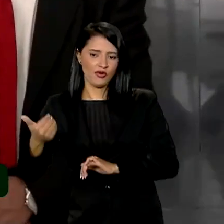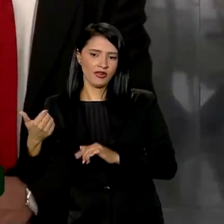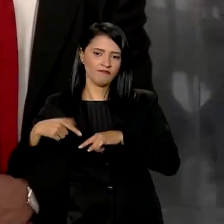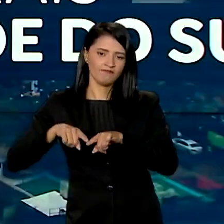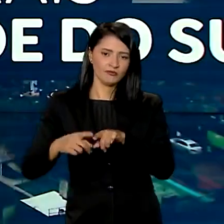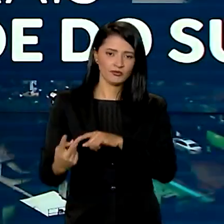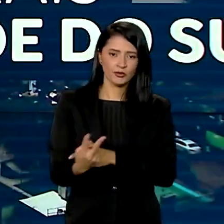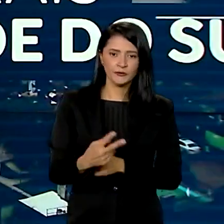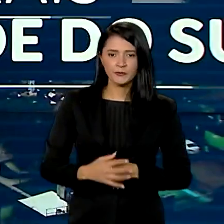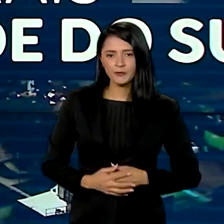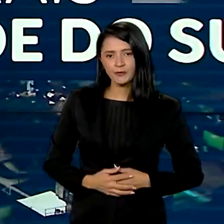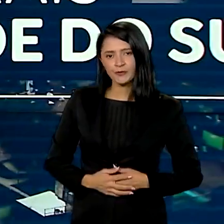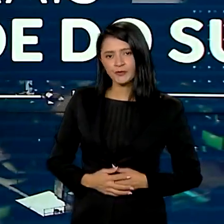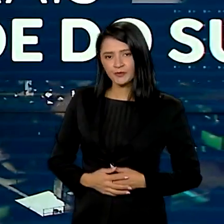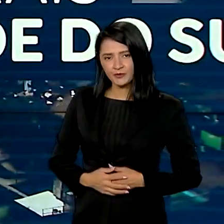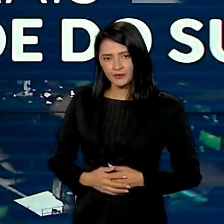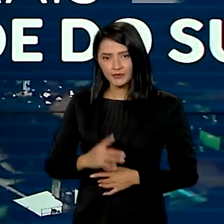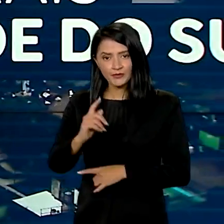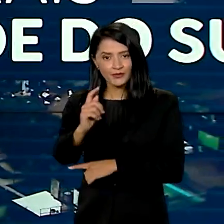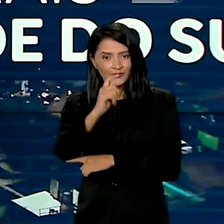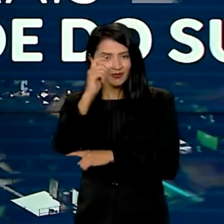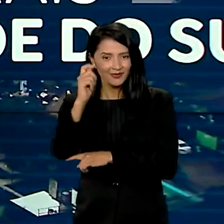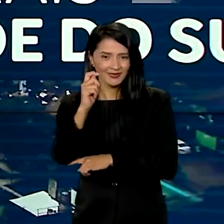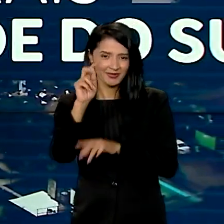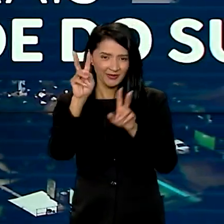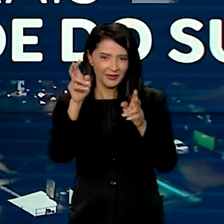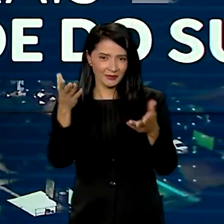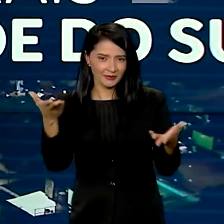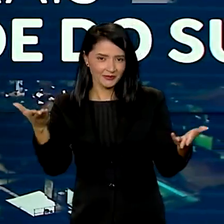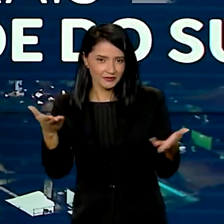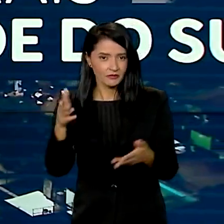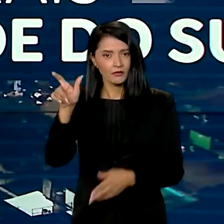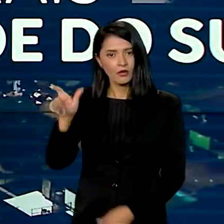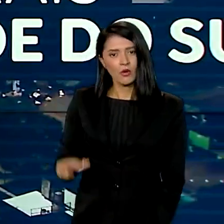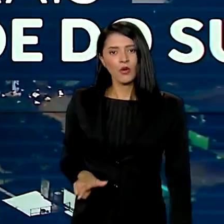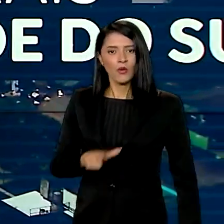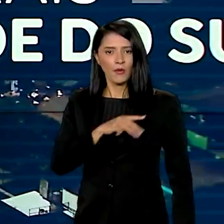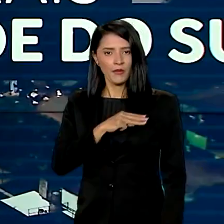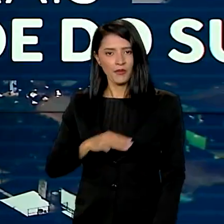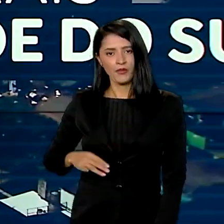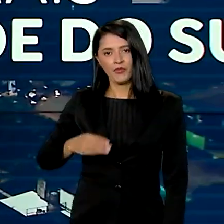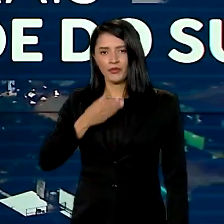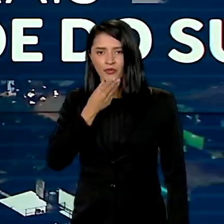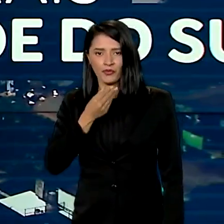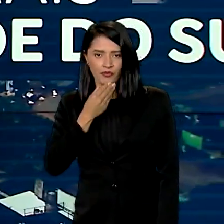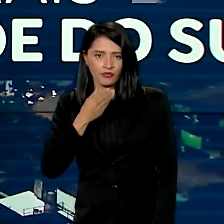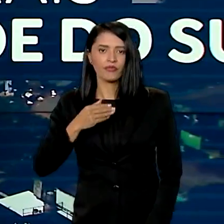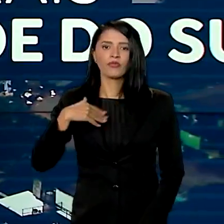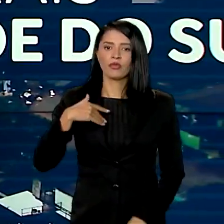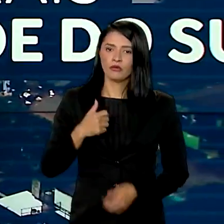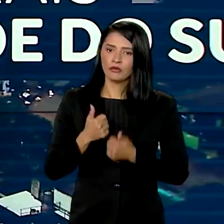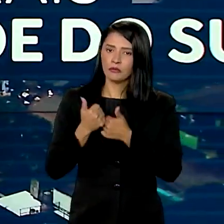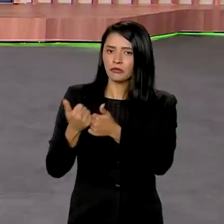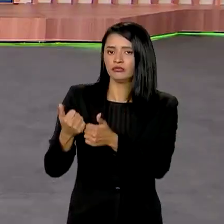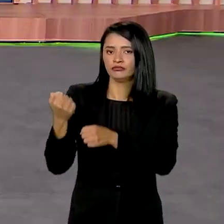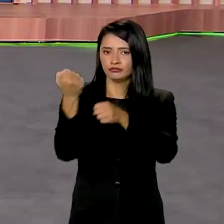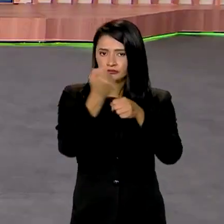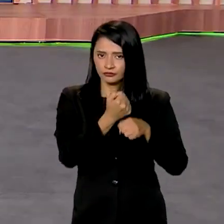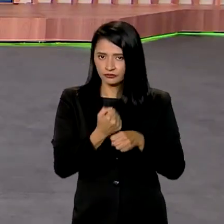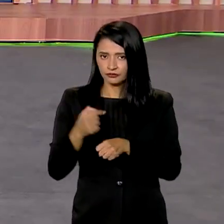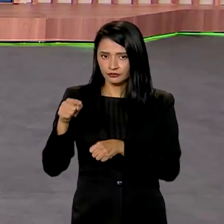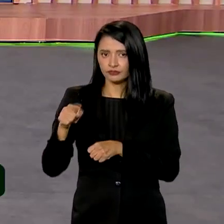Nacional. Rio Grande do Sul, agora, o ministro extraordinário de apoio à reconstrução do Rio Grande do